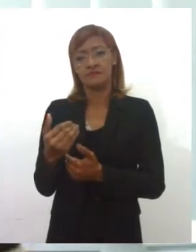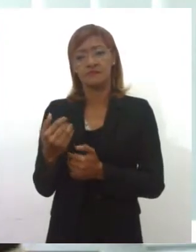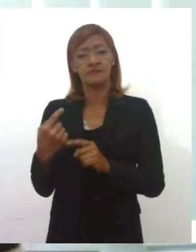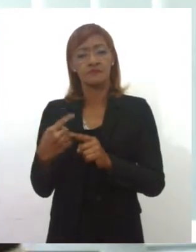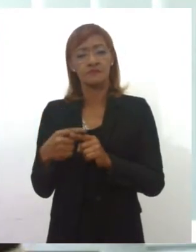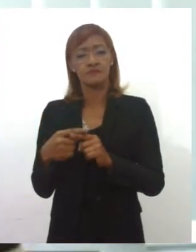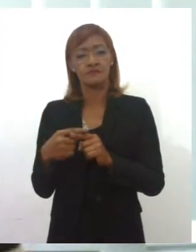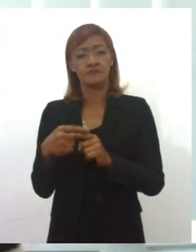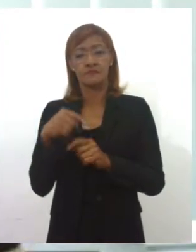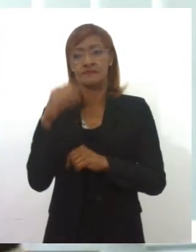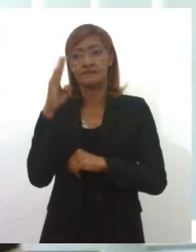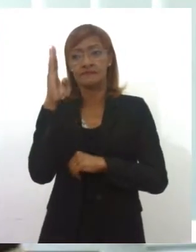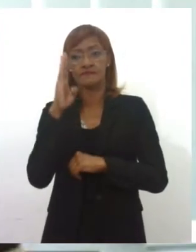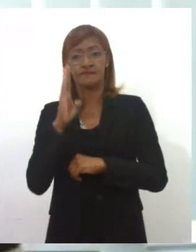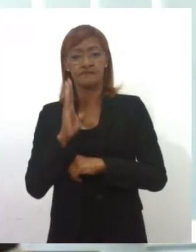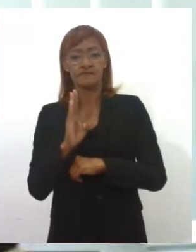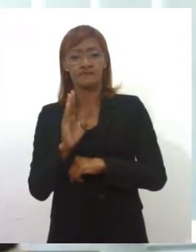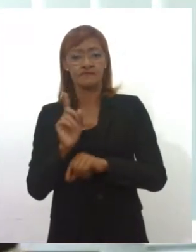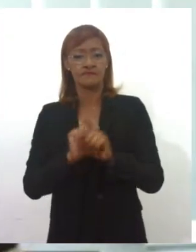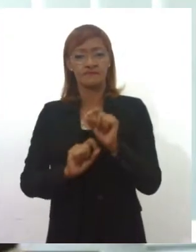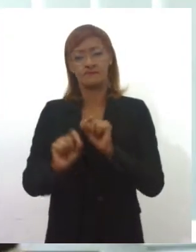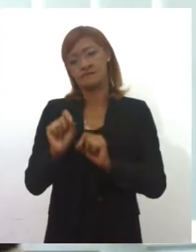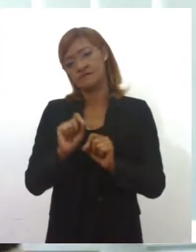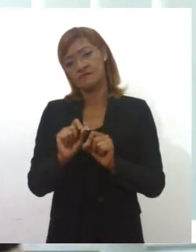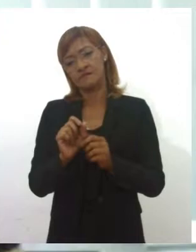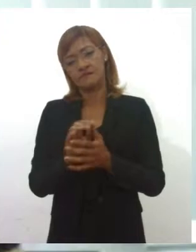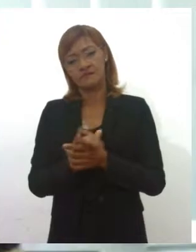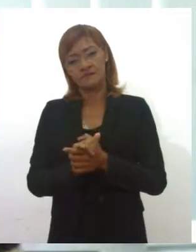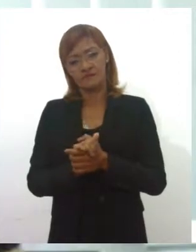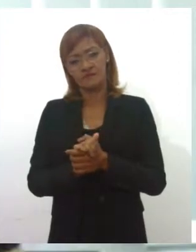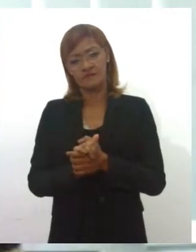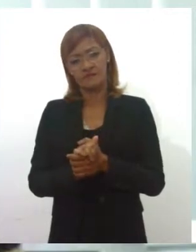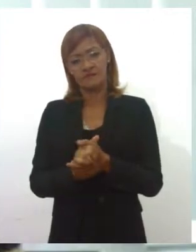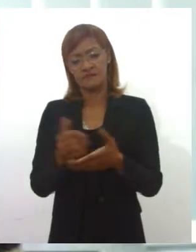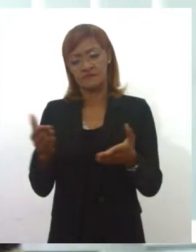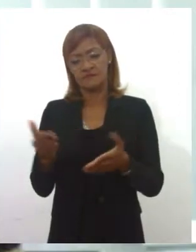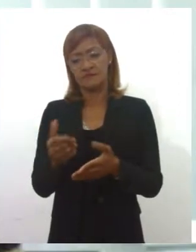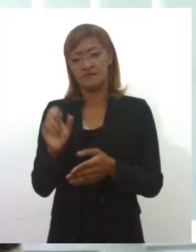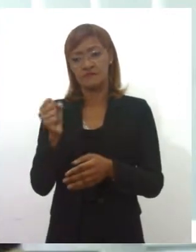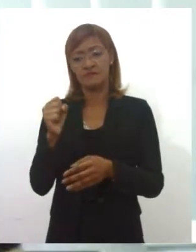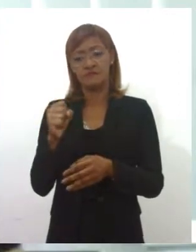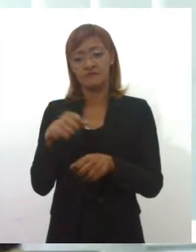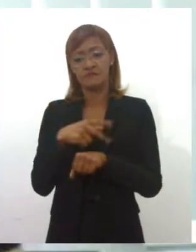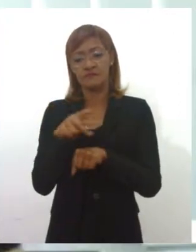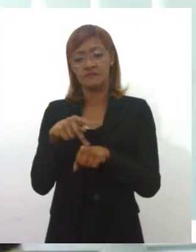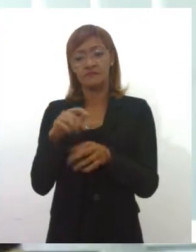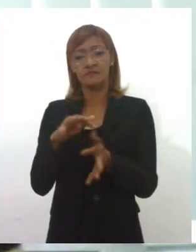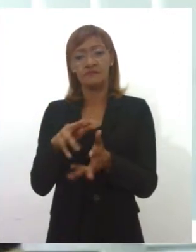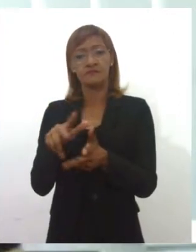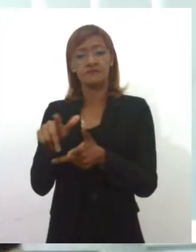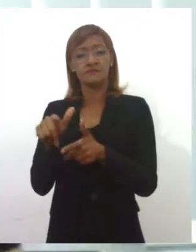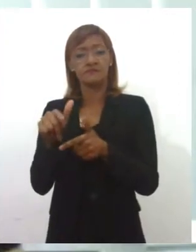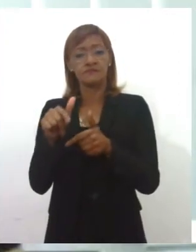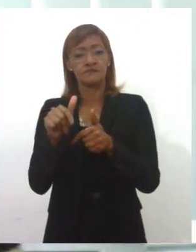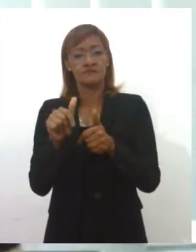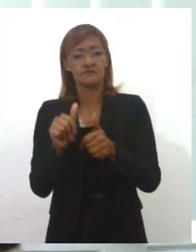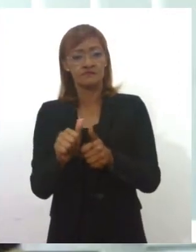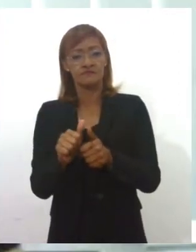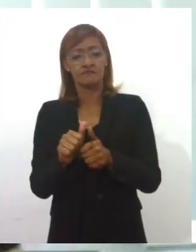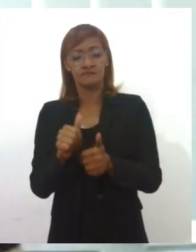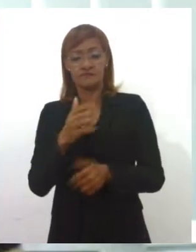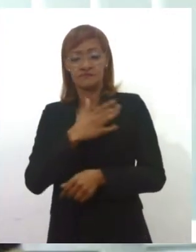o último levantamento foi feito o Brasil estava entre o oitavo país do mundo entre número de